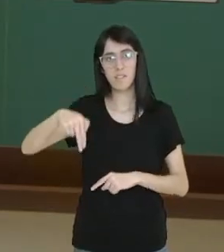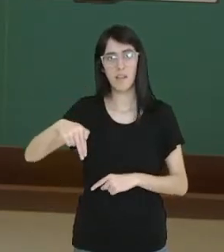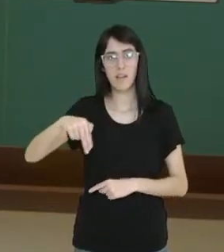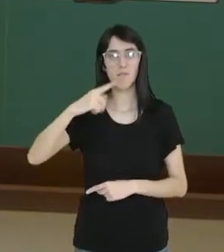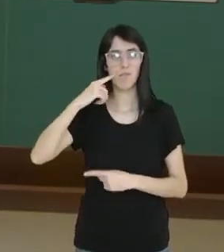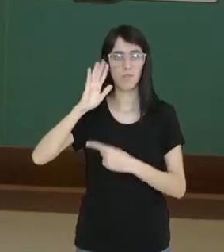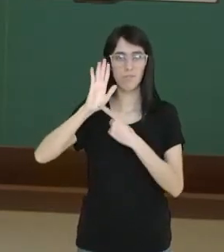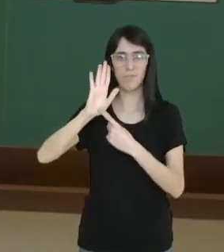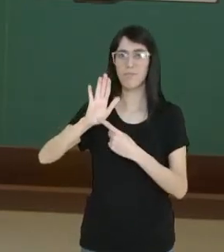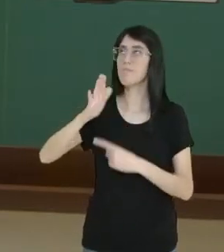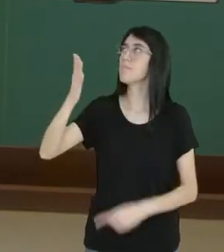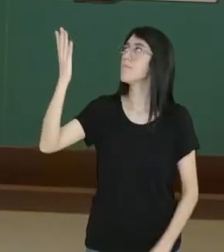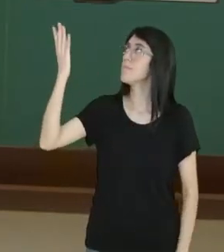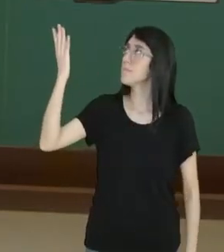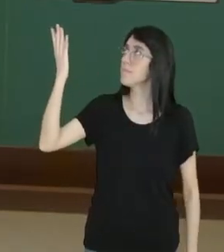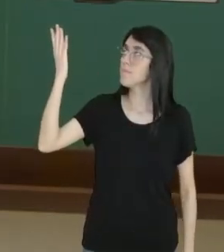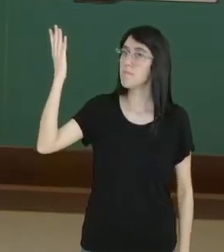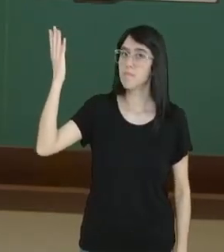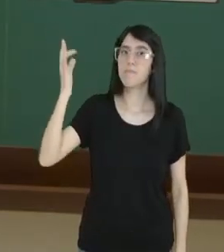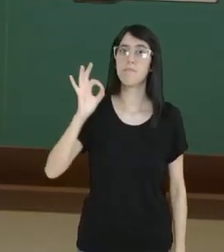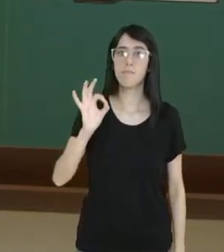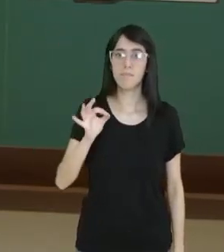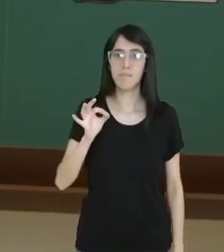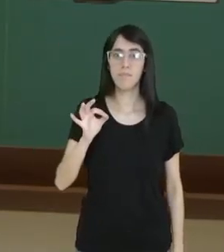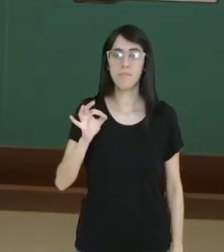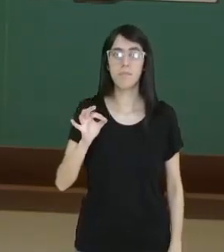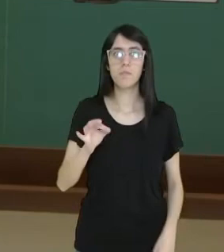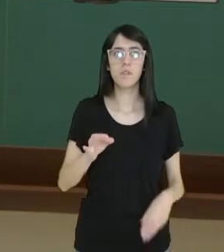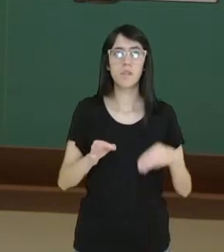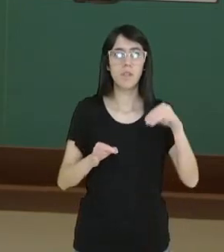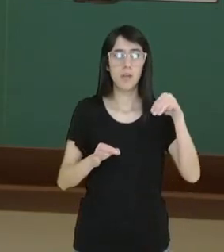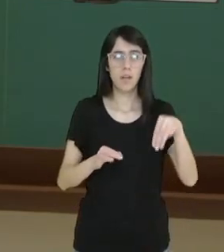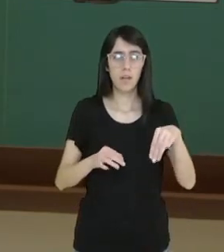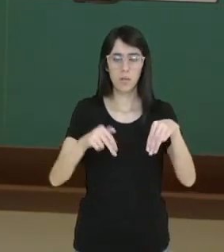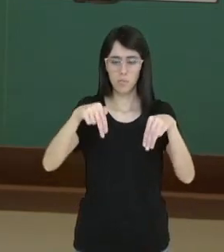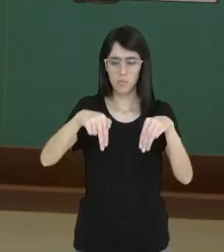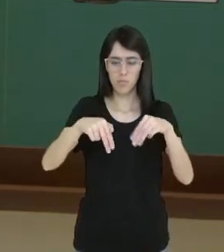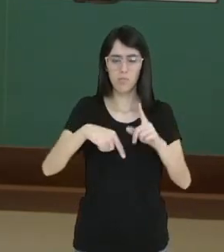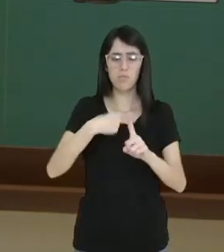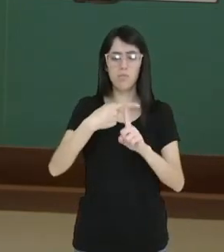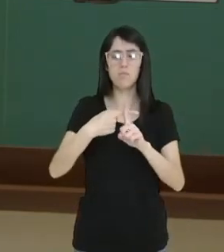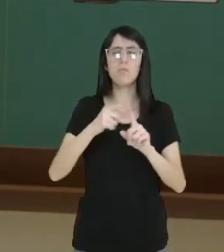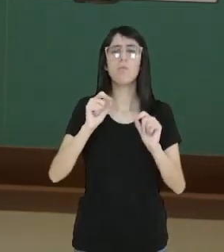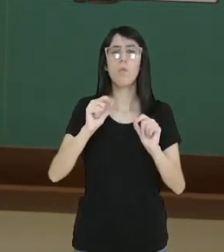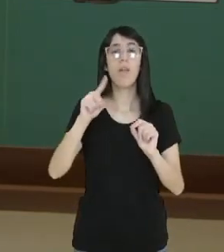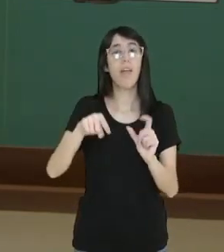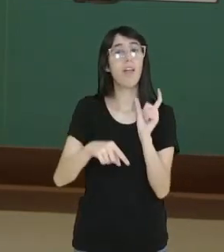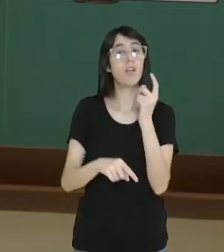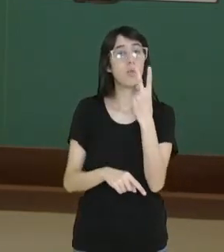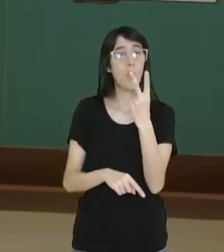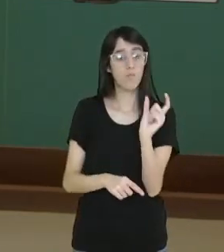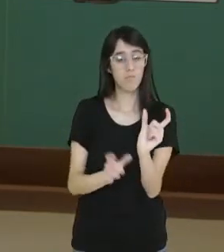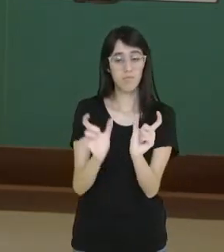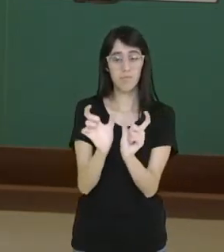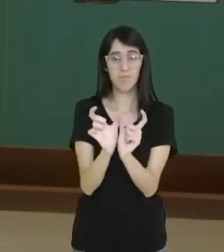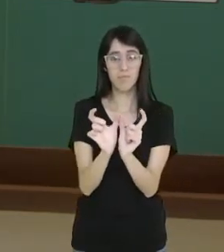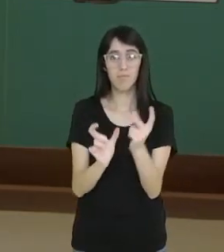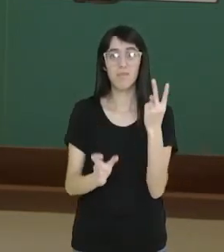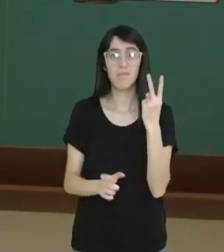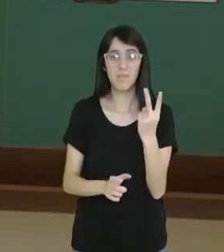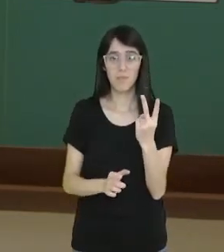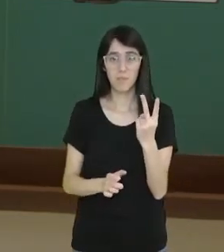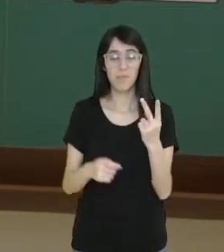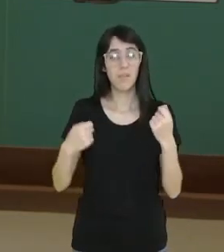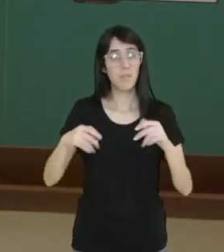evidência, sobra m mais n. M mais n não são as duas projeções, os dois pedaços? Somando, não tem que dar hipotenusa